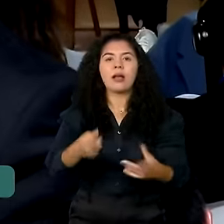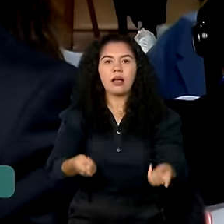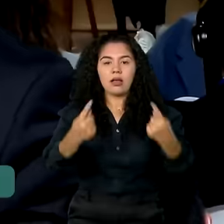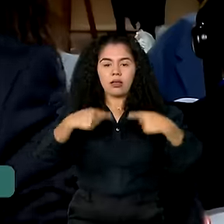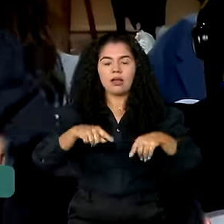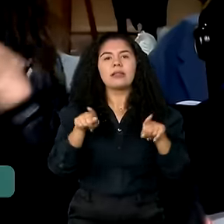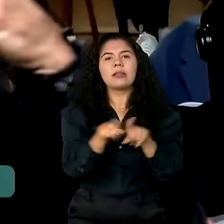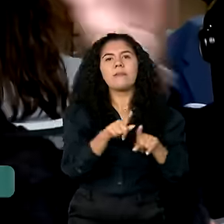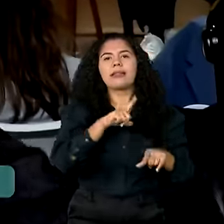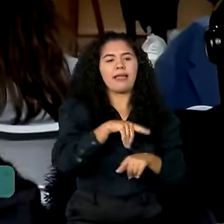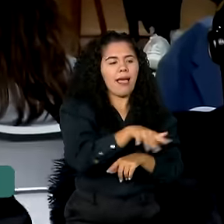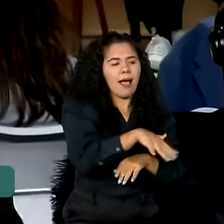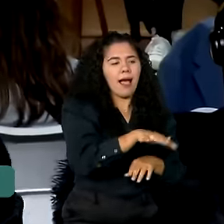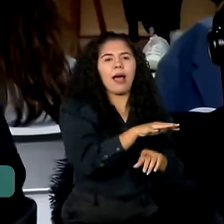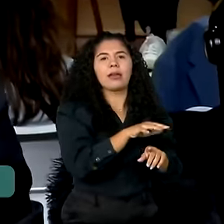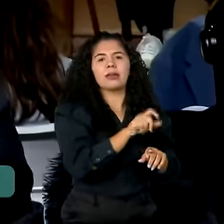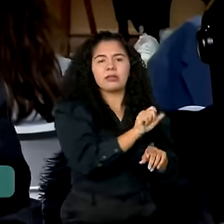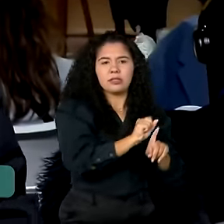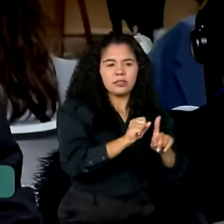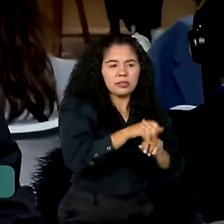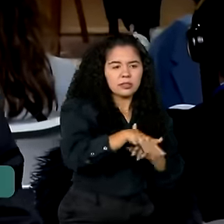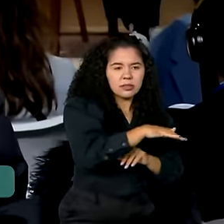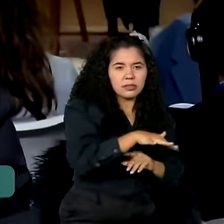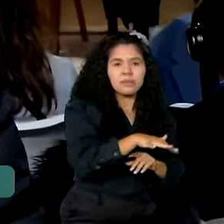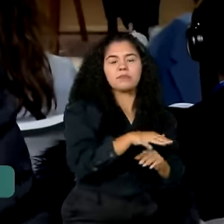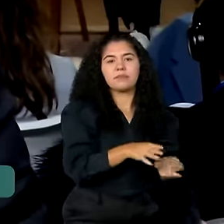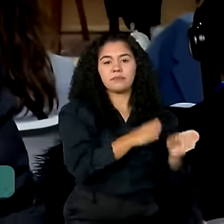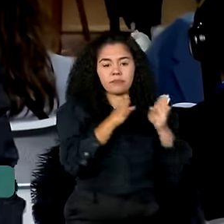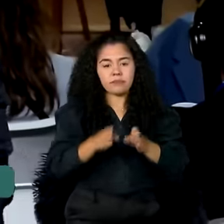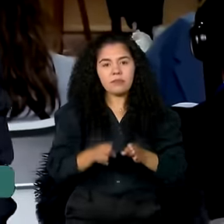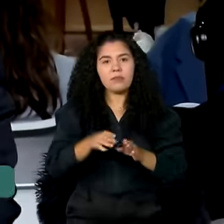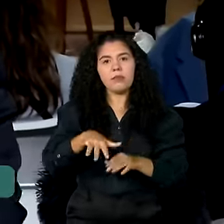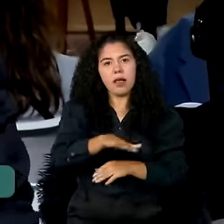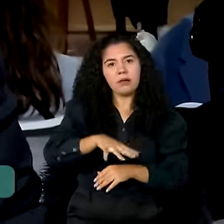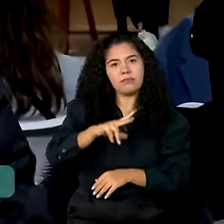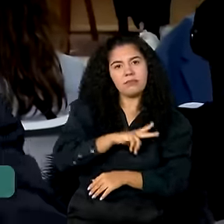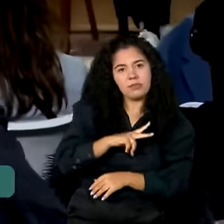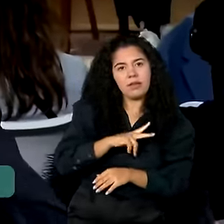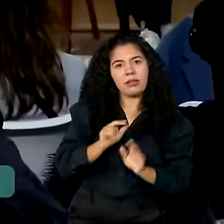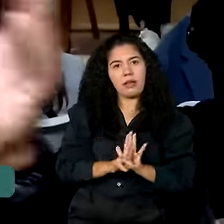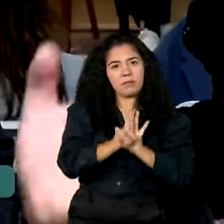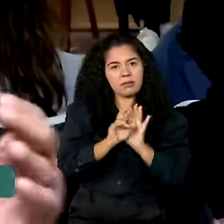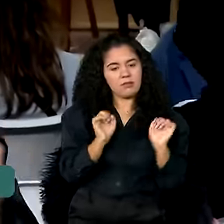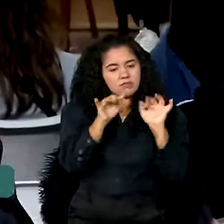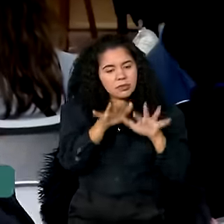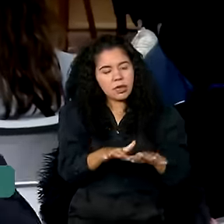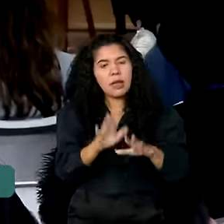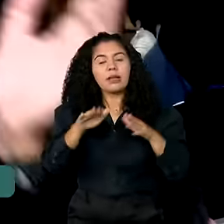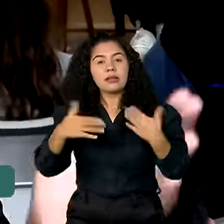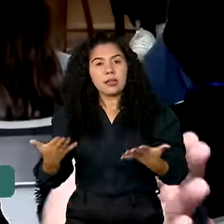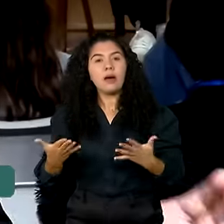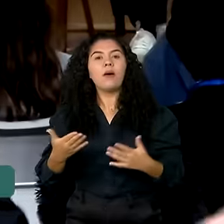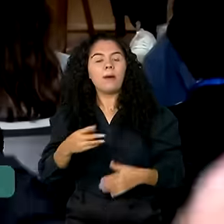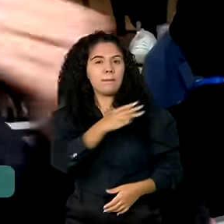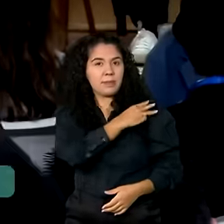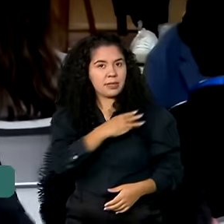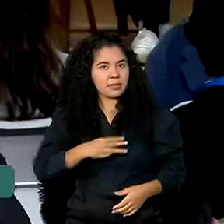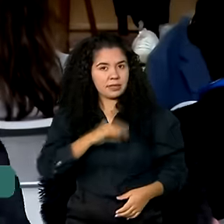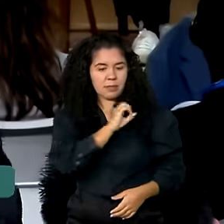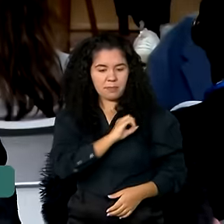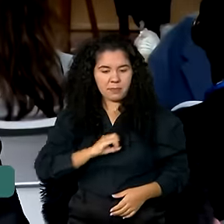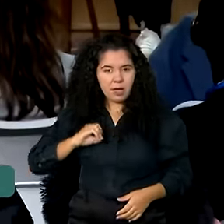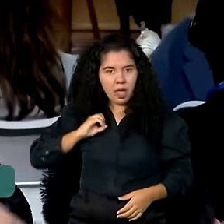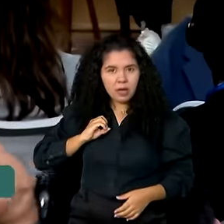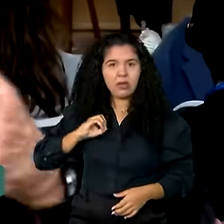da sociedade civil, iniciativa privada. Agora, a semana que vem é a negociação. Então, a ministra Marina mesmo foi, mas ela vai